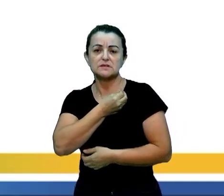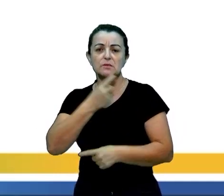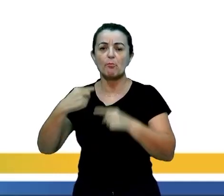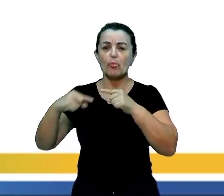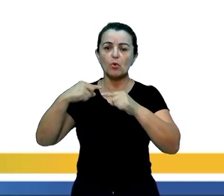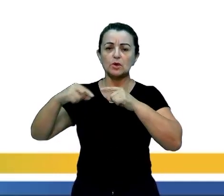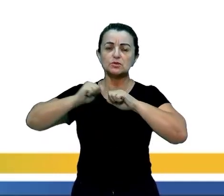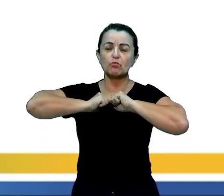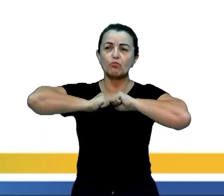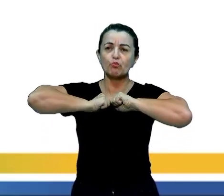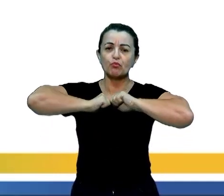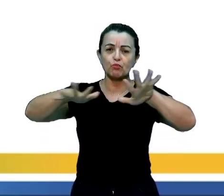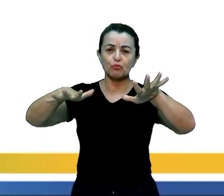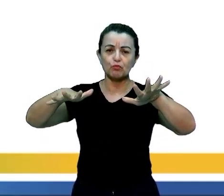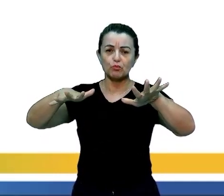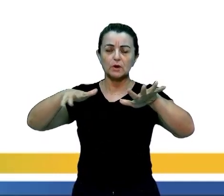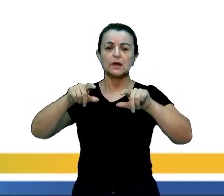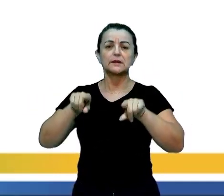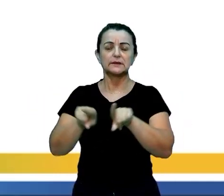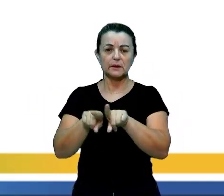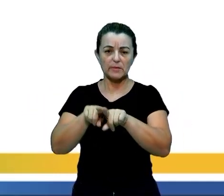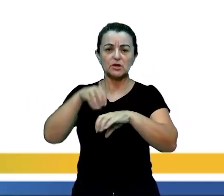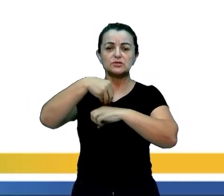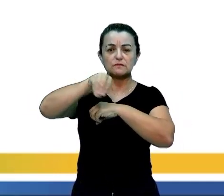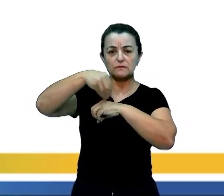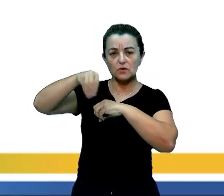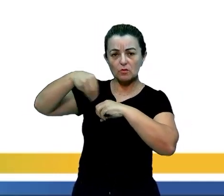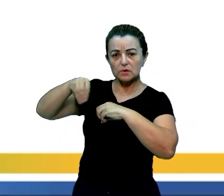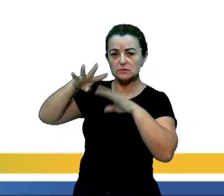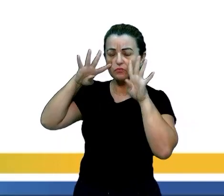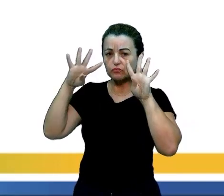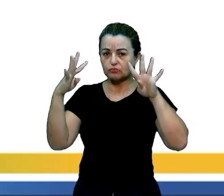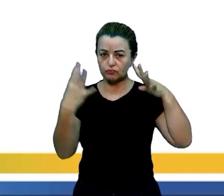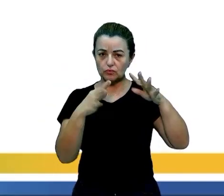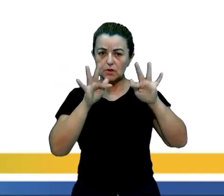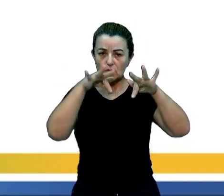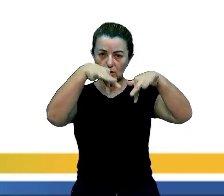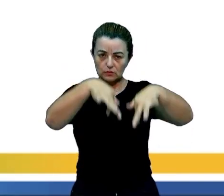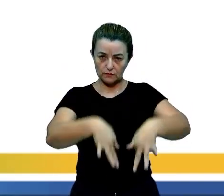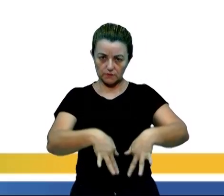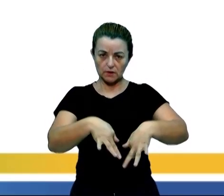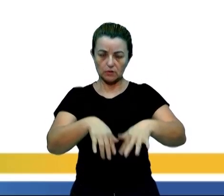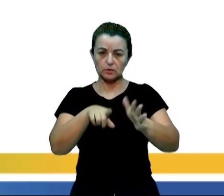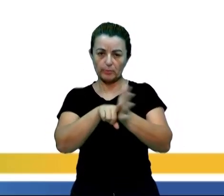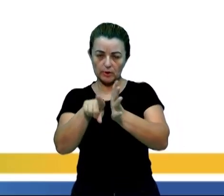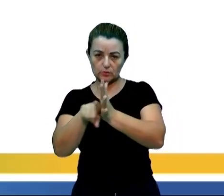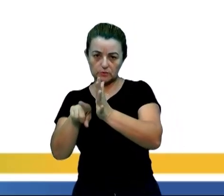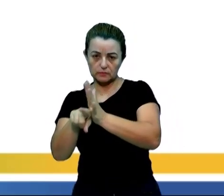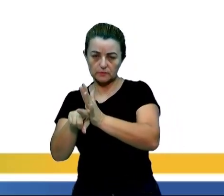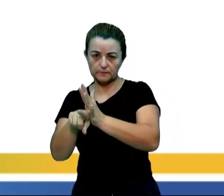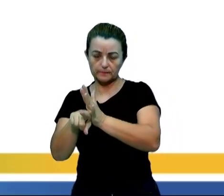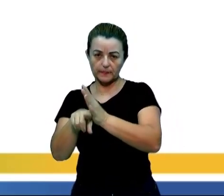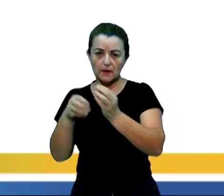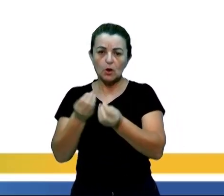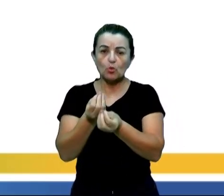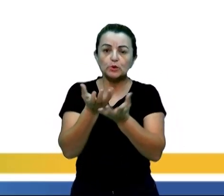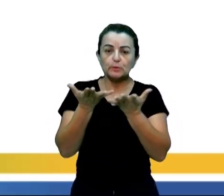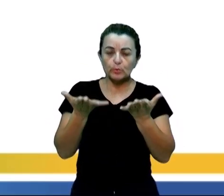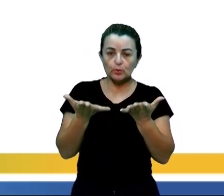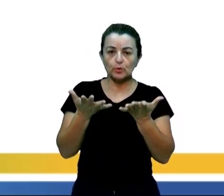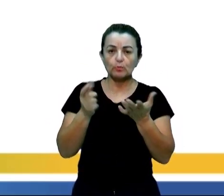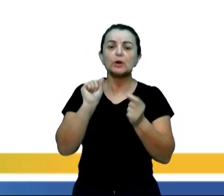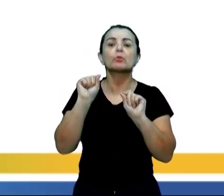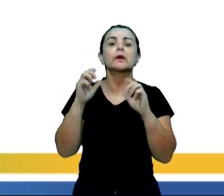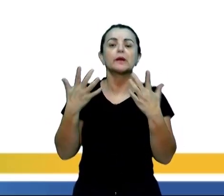de informações. Prestemos atenção aí no finalzinho do enunciado. Contribui